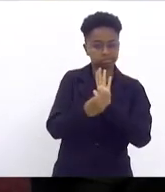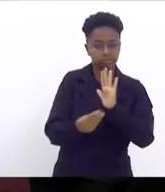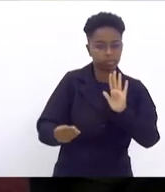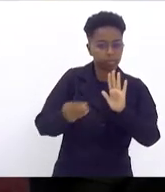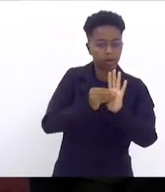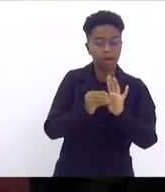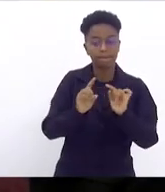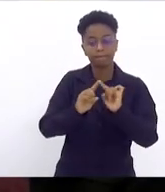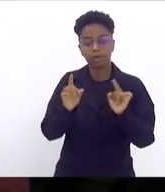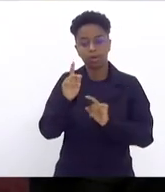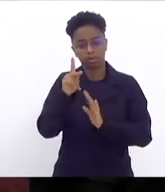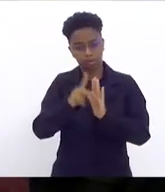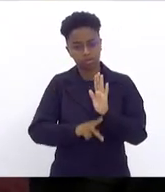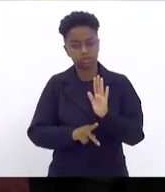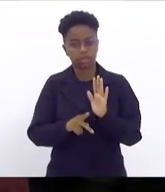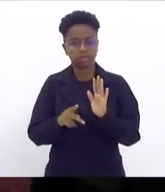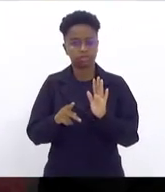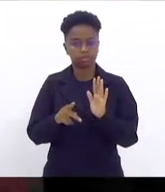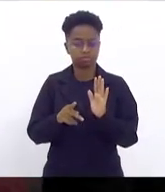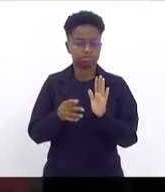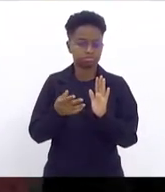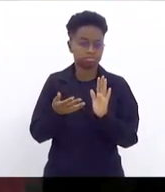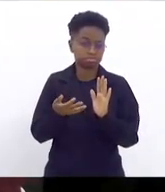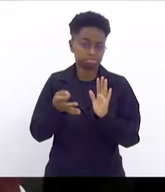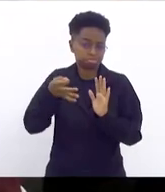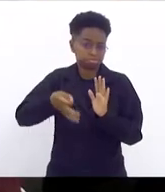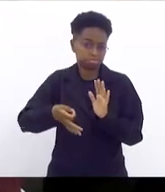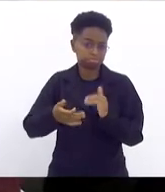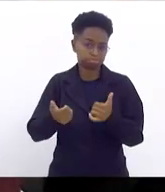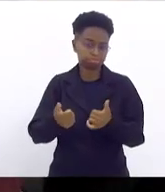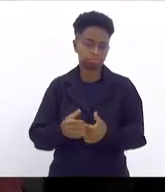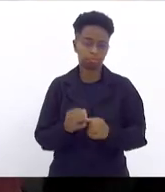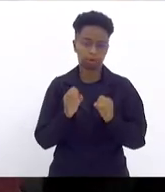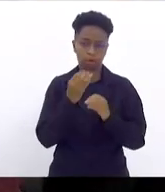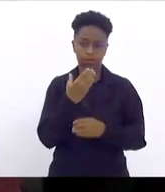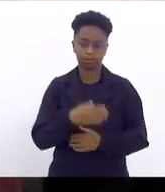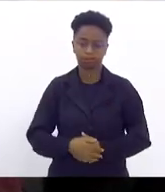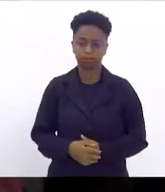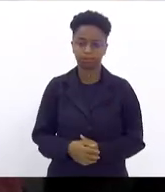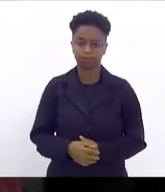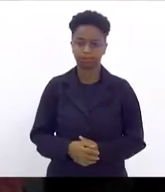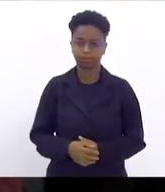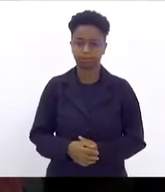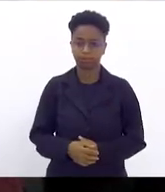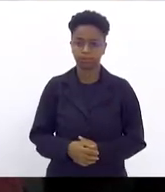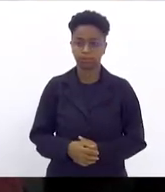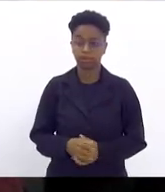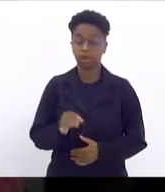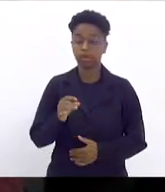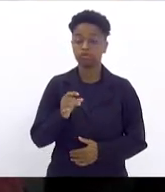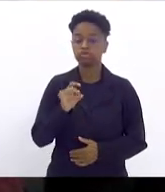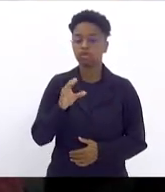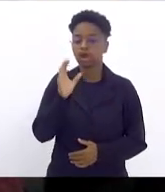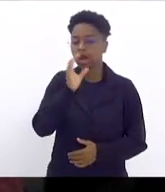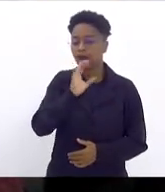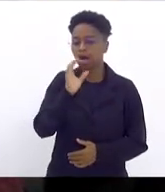o projeto é absolutamente pertinente. Presidente, só